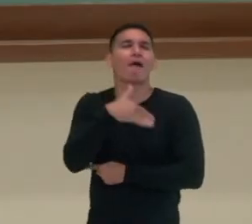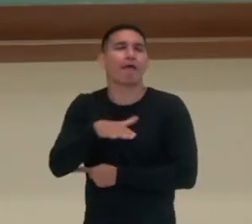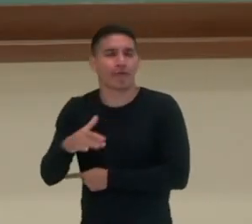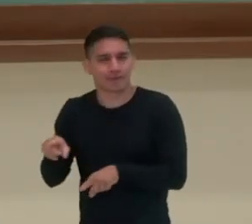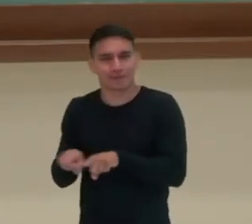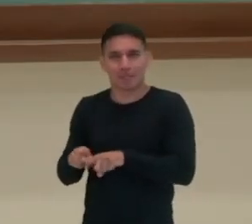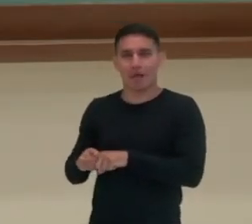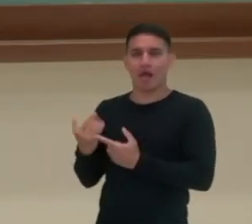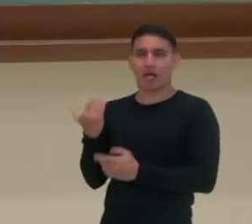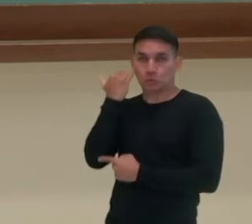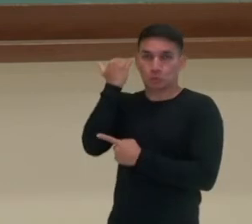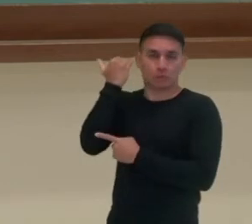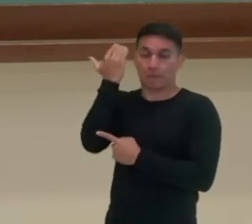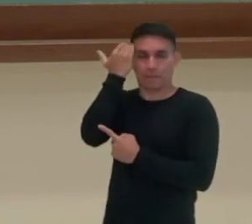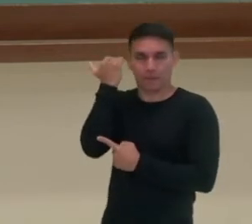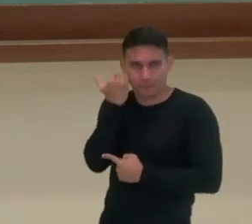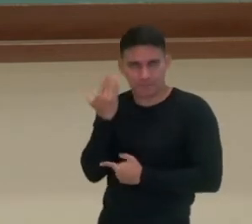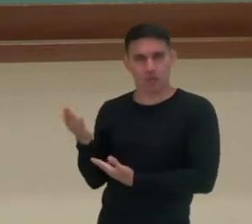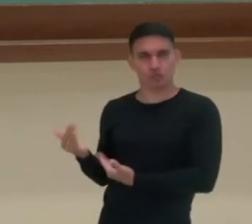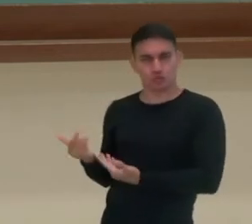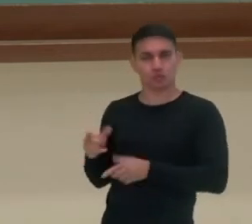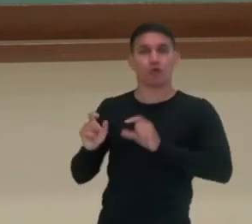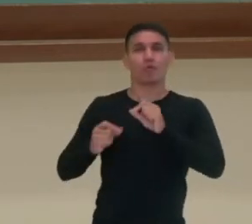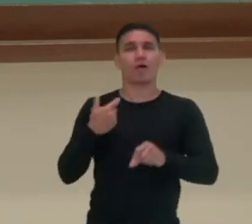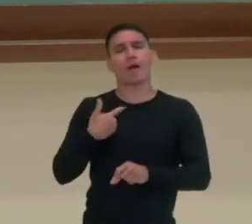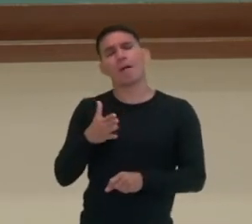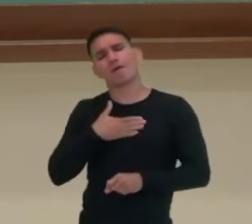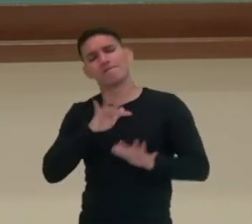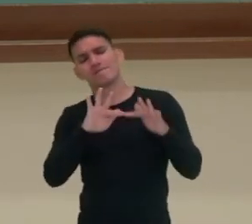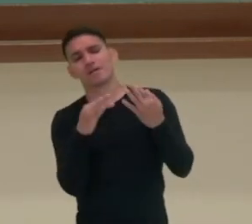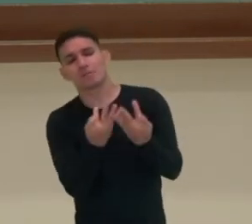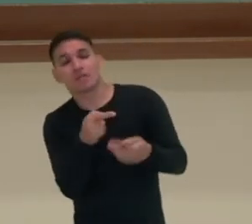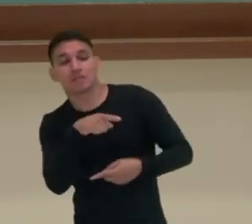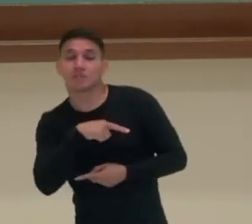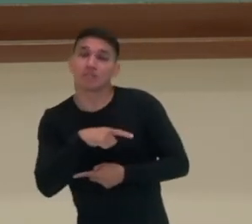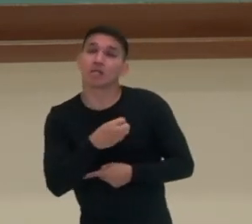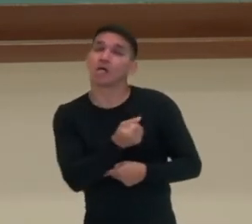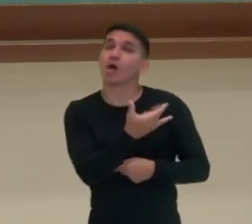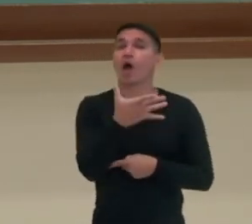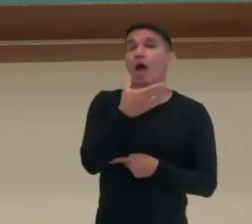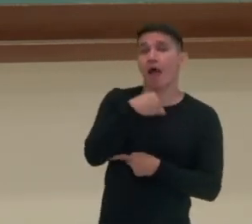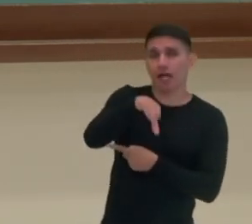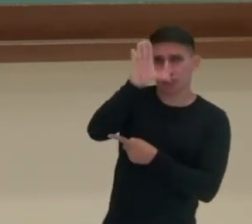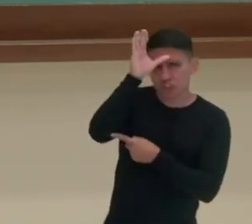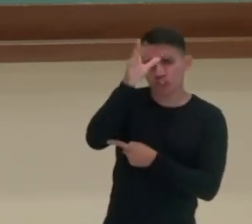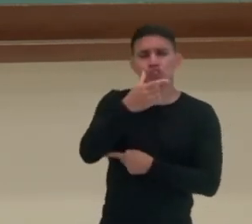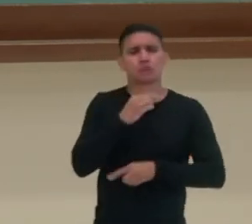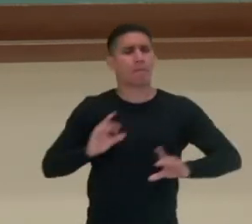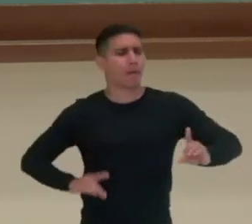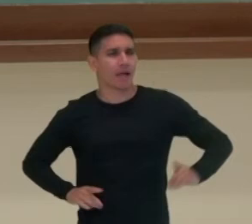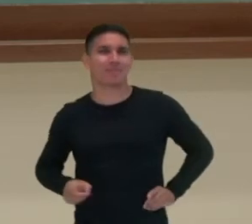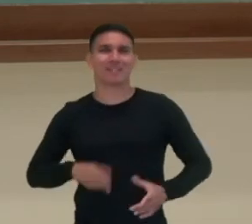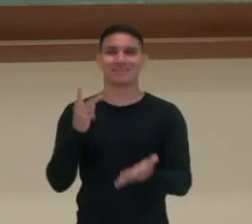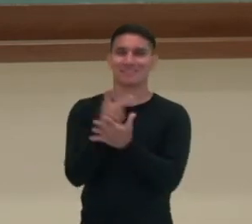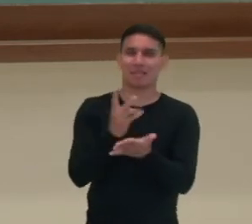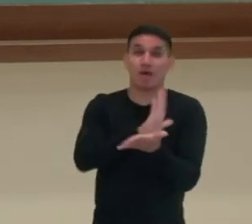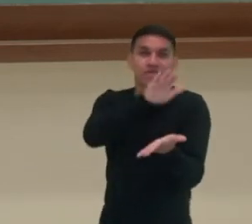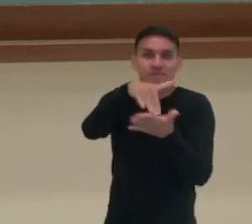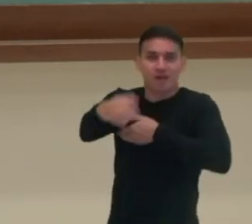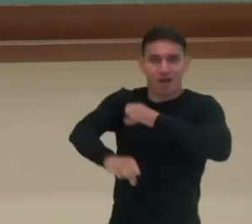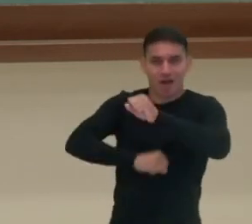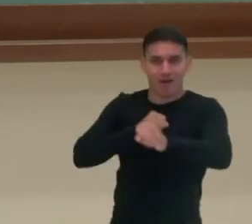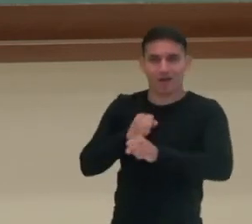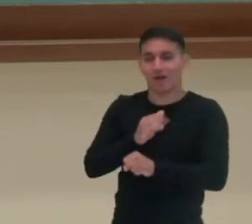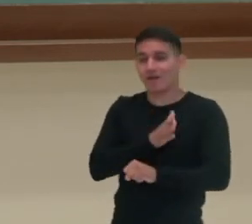minha família tinha ali no seio da minha família, tios, primos, que saíam todo final do ano